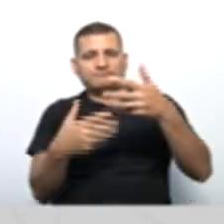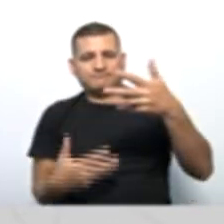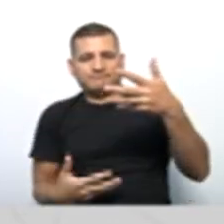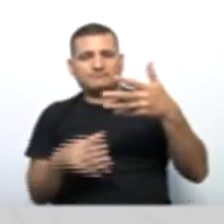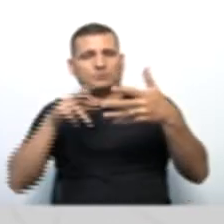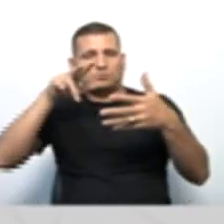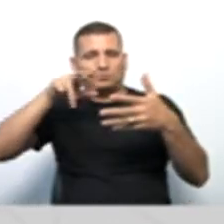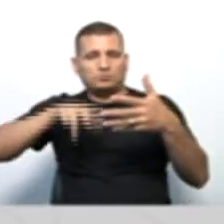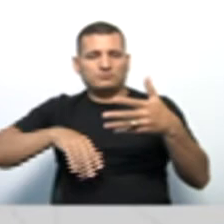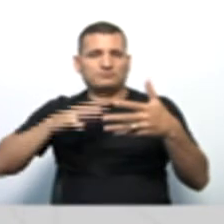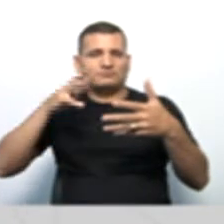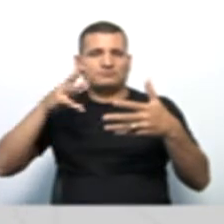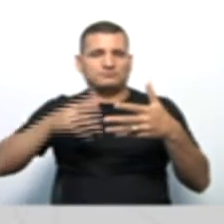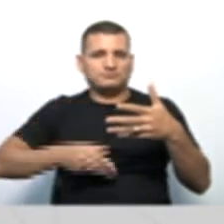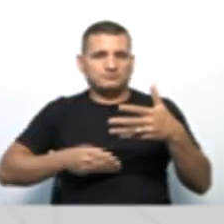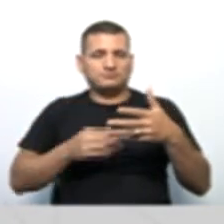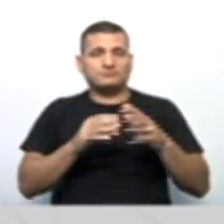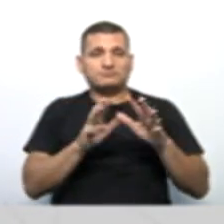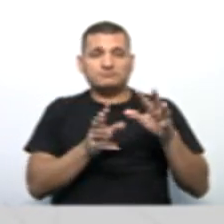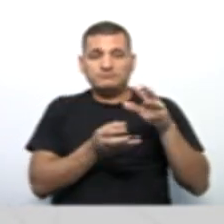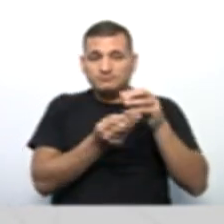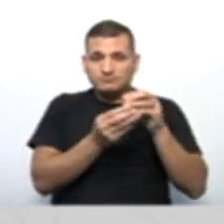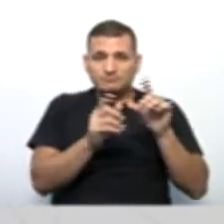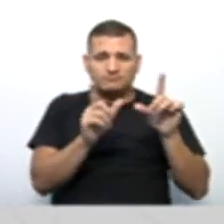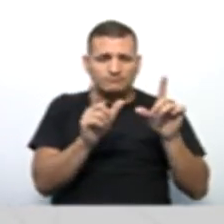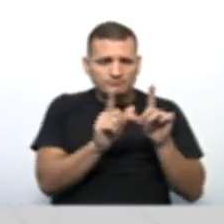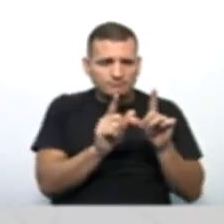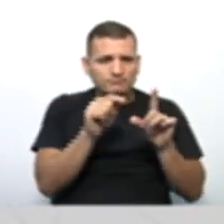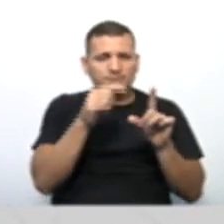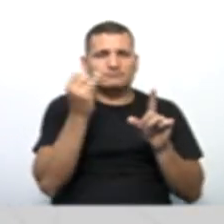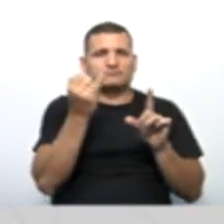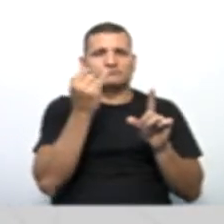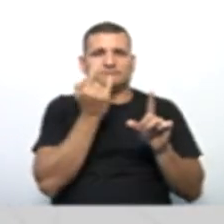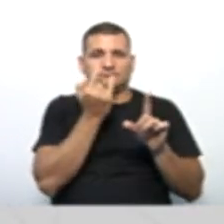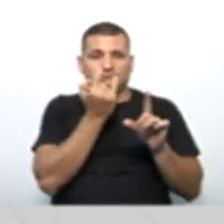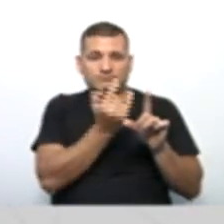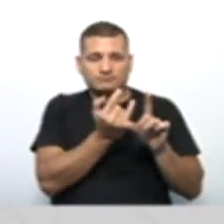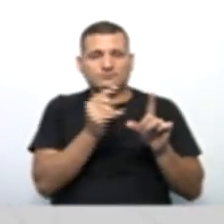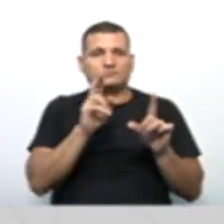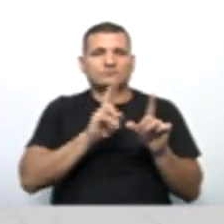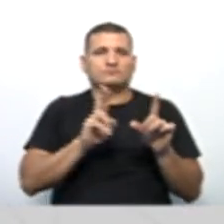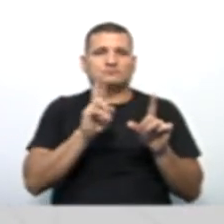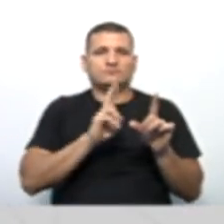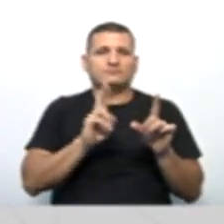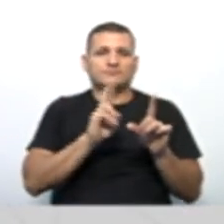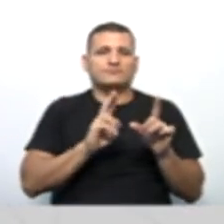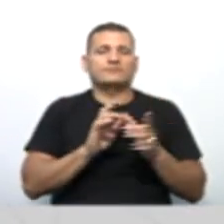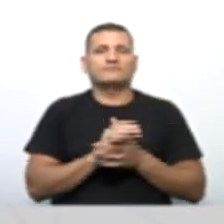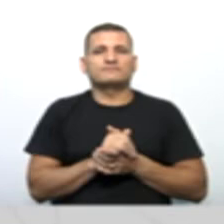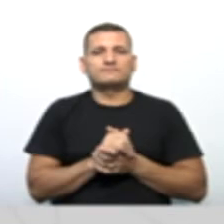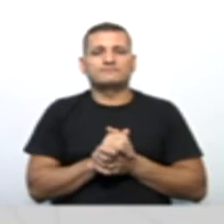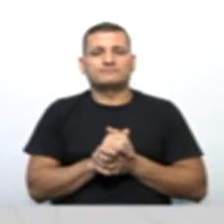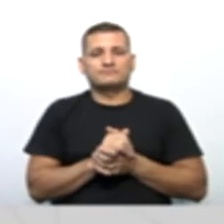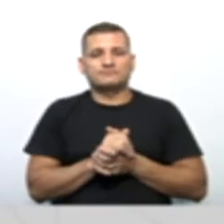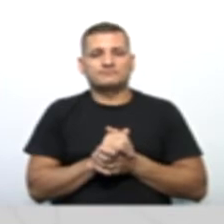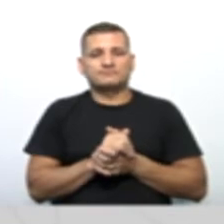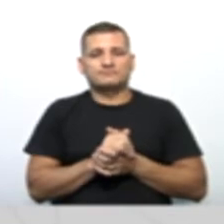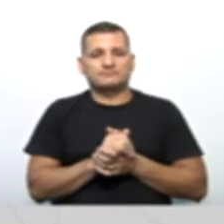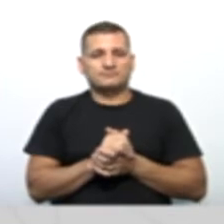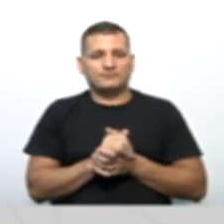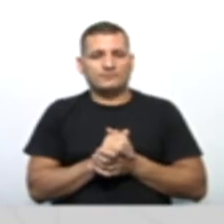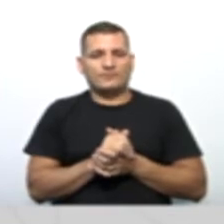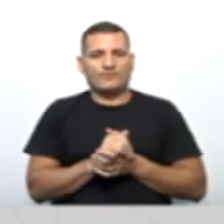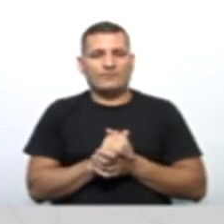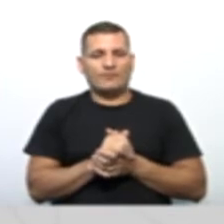tá então aquele resume o que é importante para você chamar a atenção do leitor o usuário ele